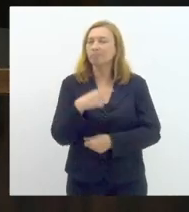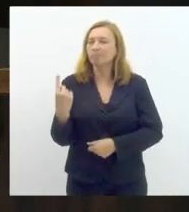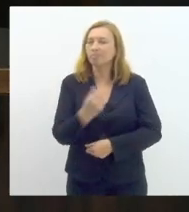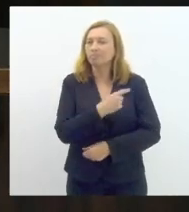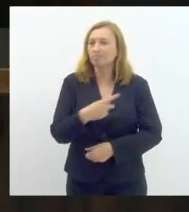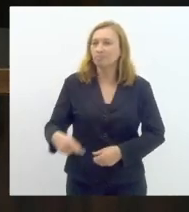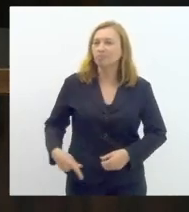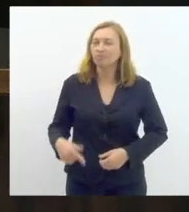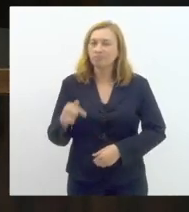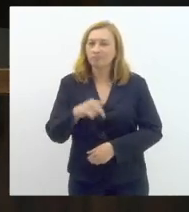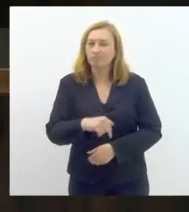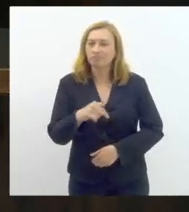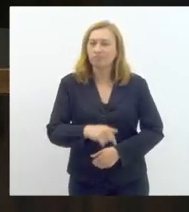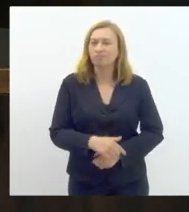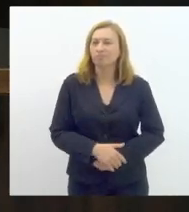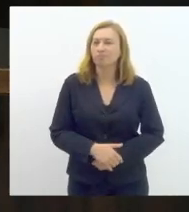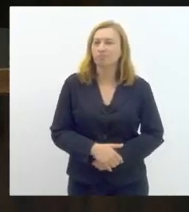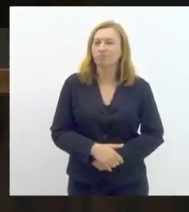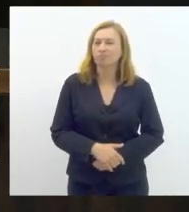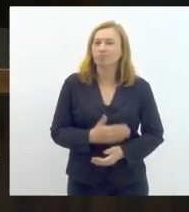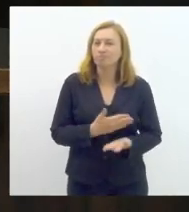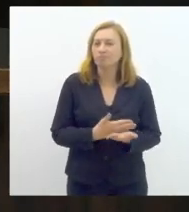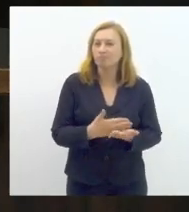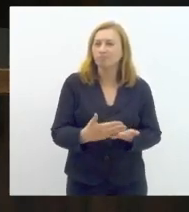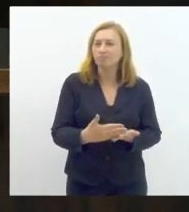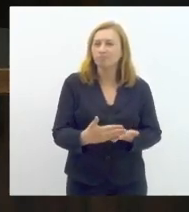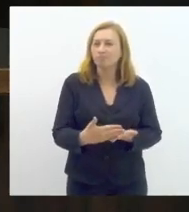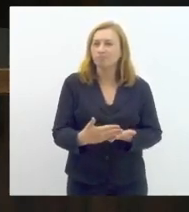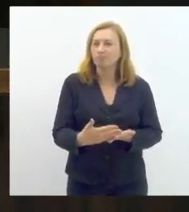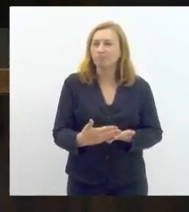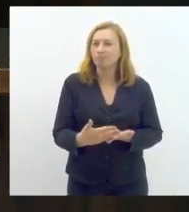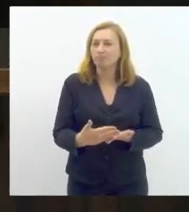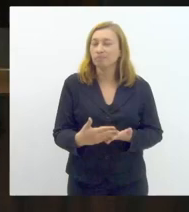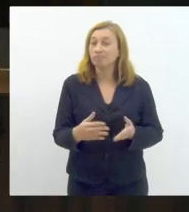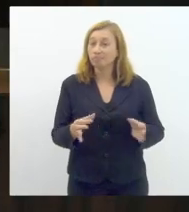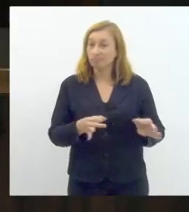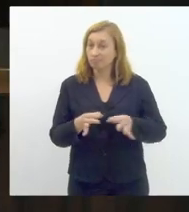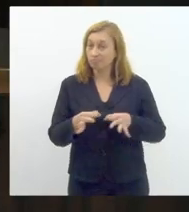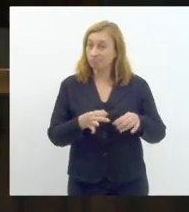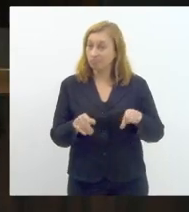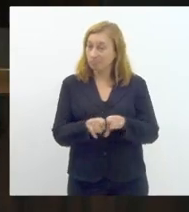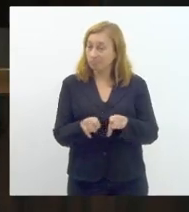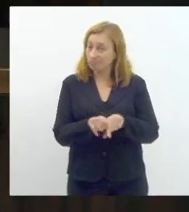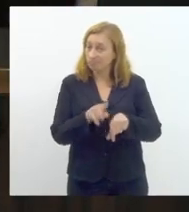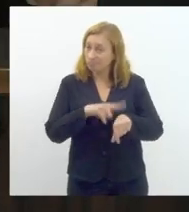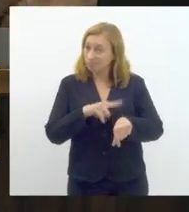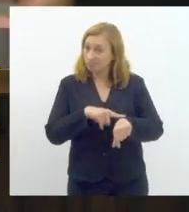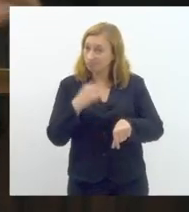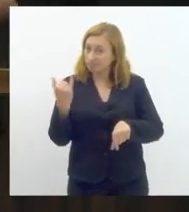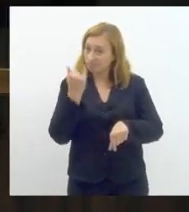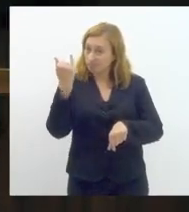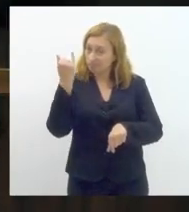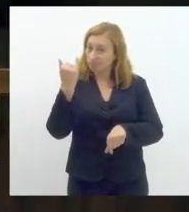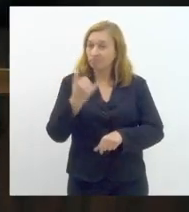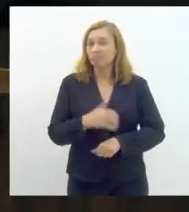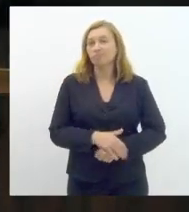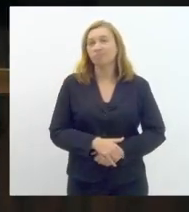aqui, vamos começar a nos aprontar também para um momento muito importante.